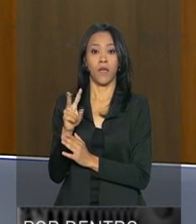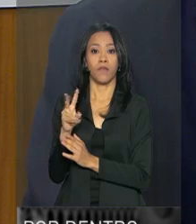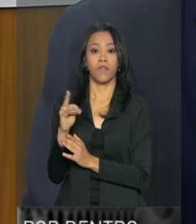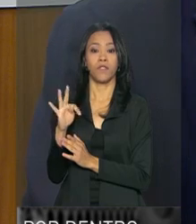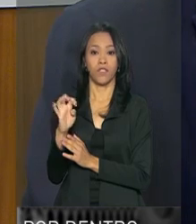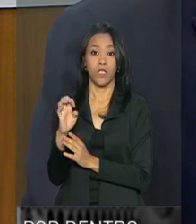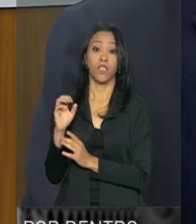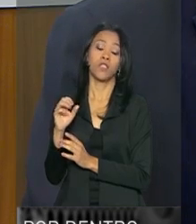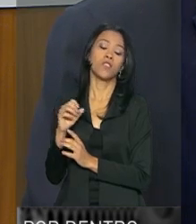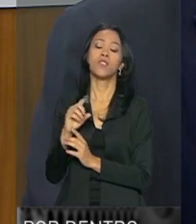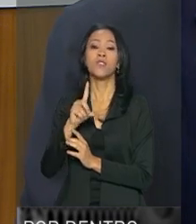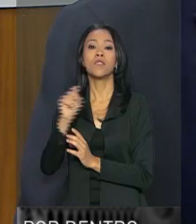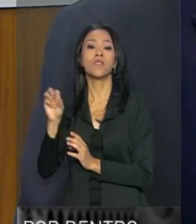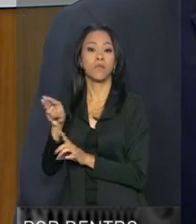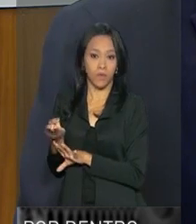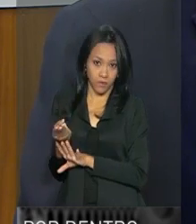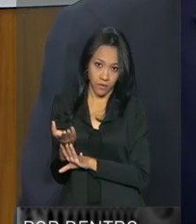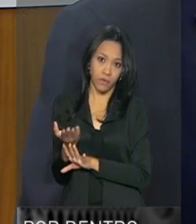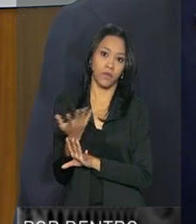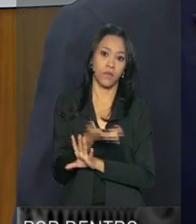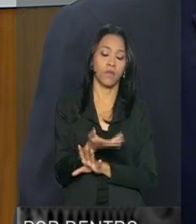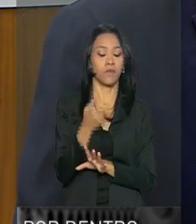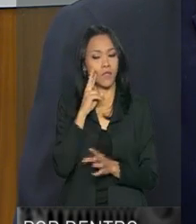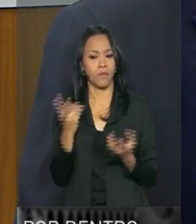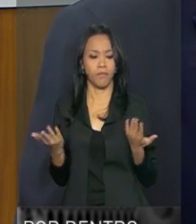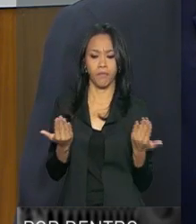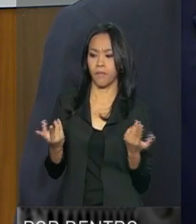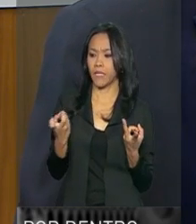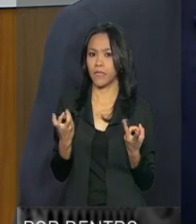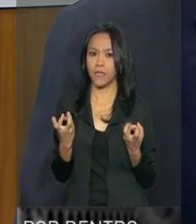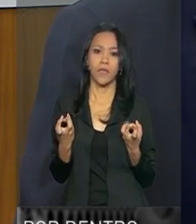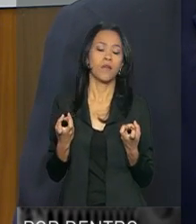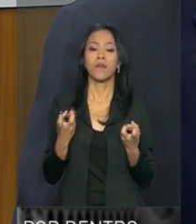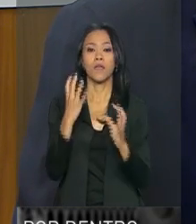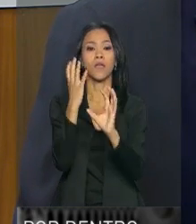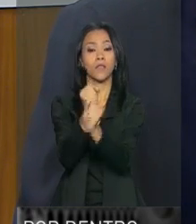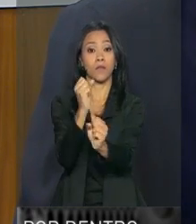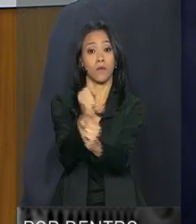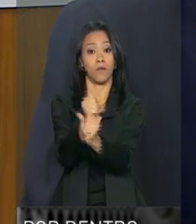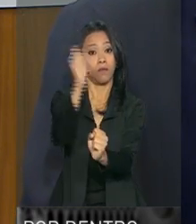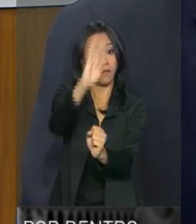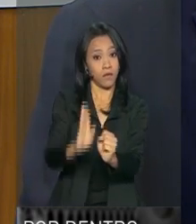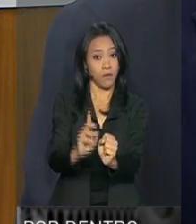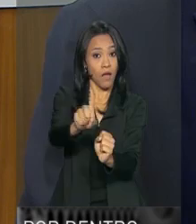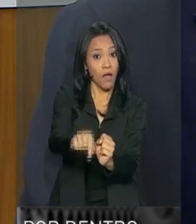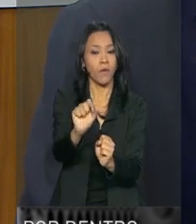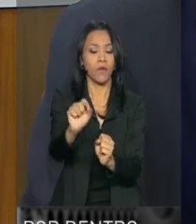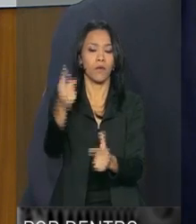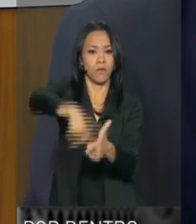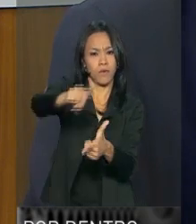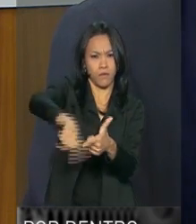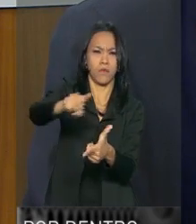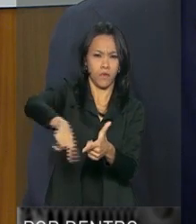teve um denso de 268 cv que é o problema das contas públicas do brasil é exclusivamente um problema